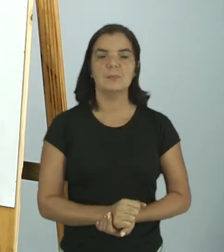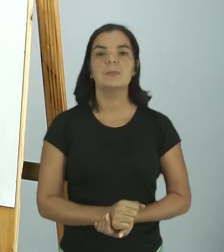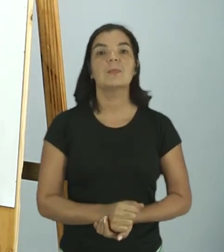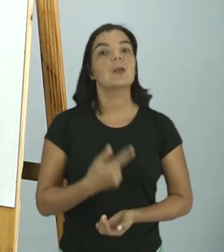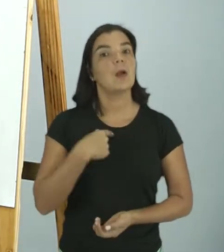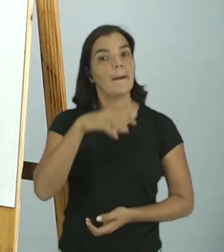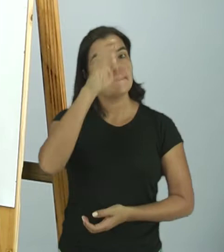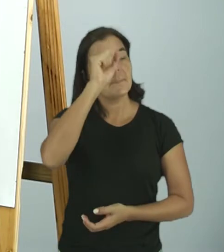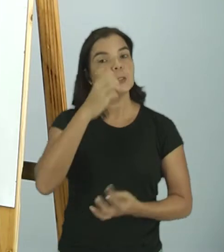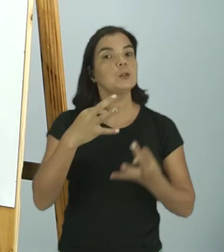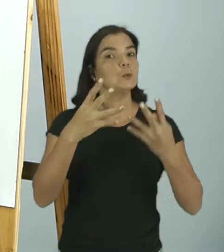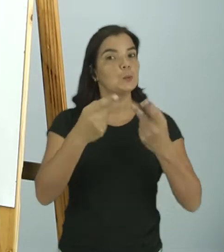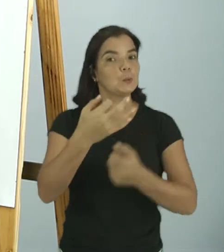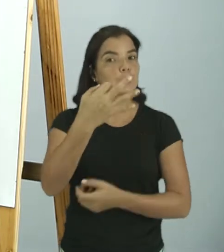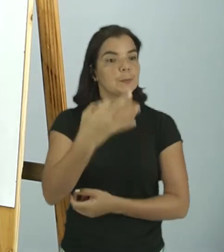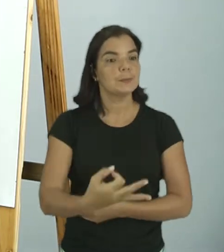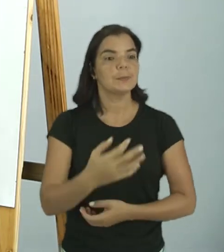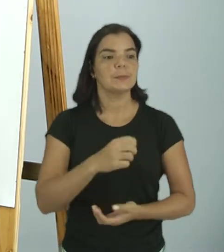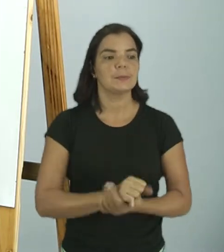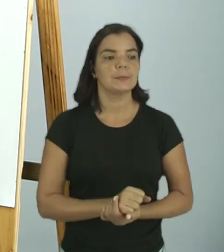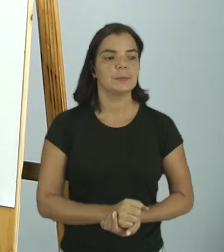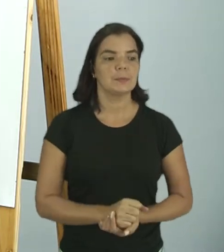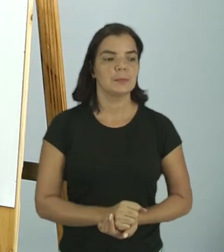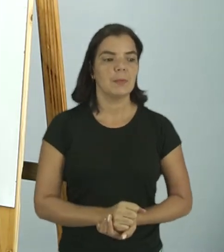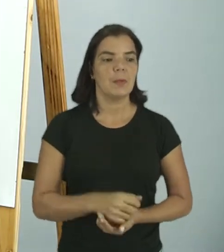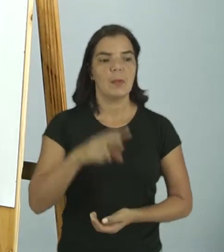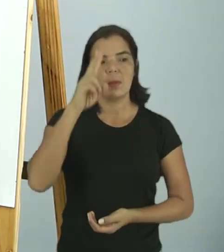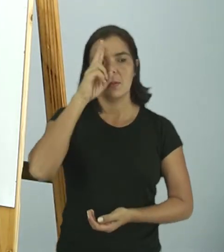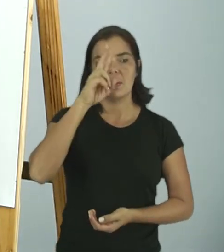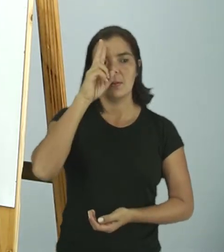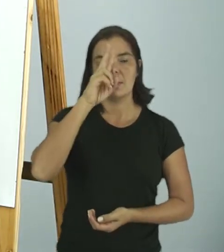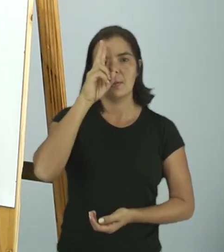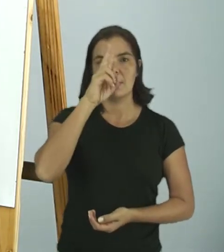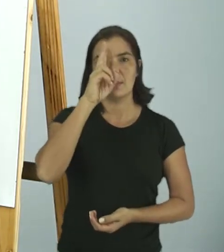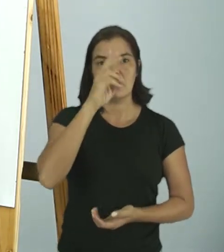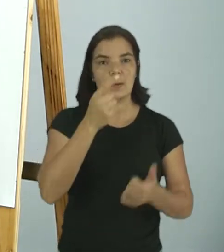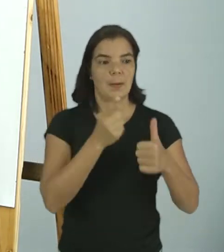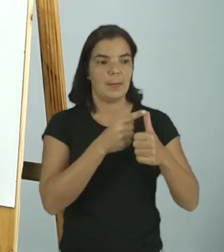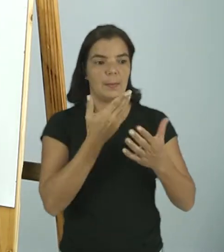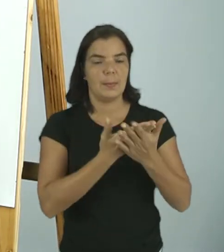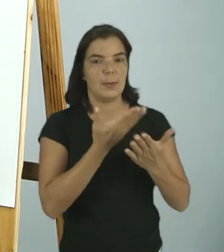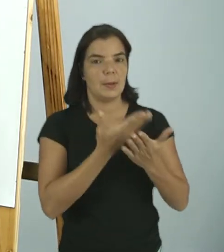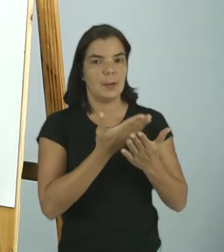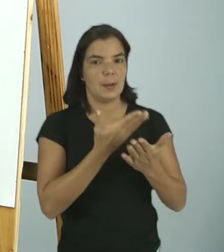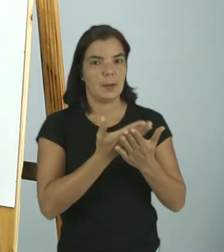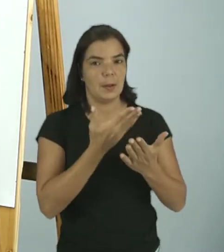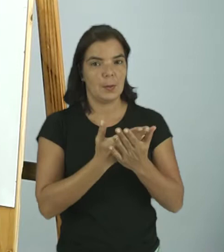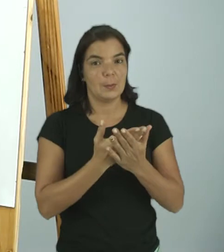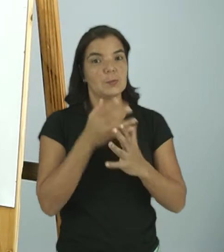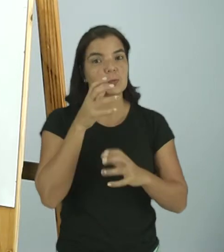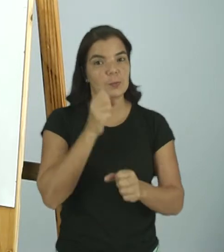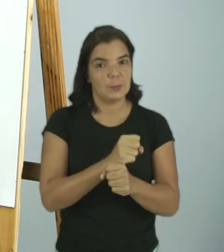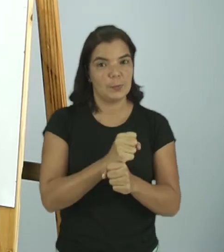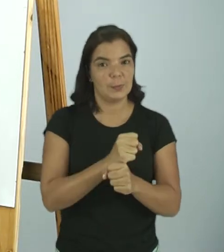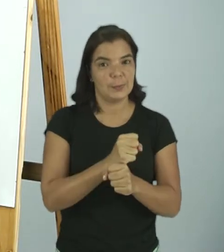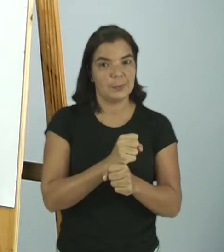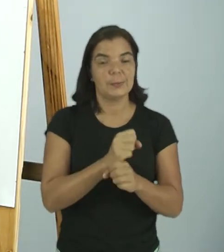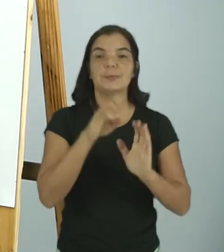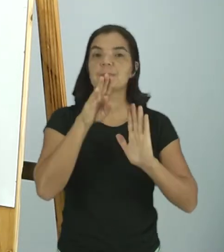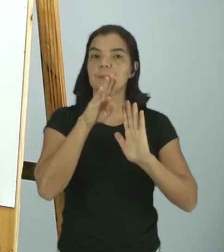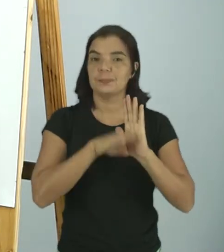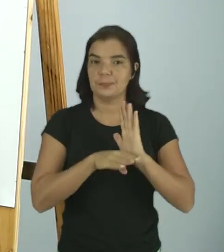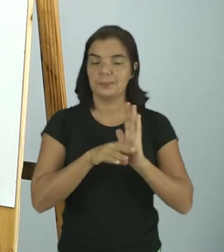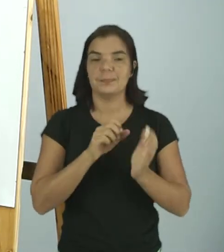mesmo ver se Nós aprendemos tudo direitinho lembra das aulas anteriores na primeira aula Nós estudamos sobre adição e